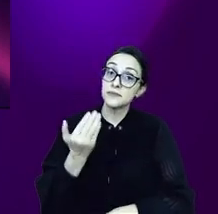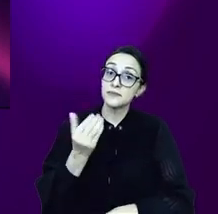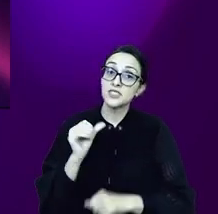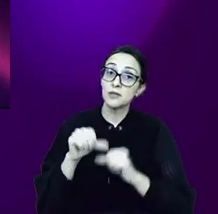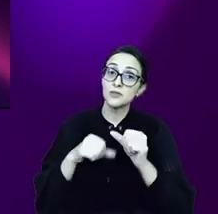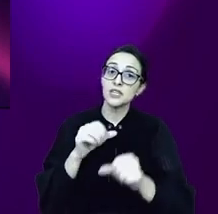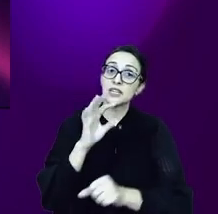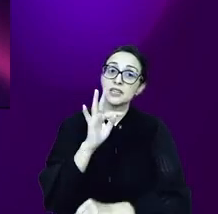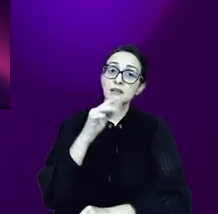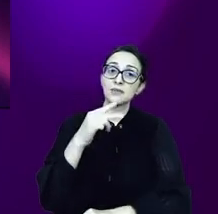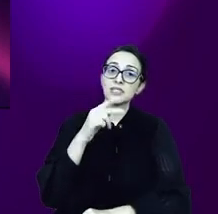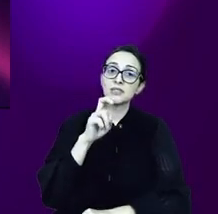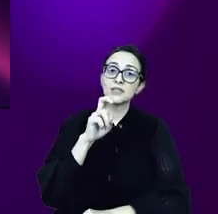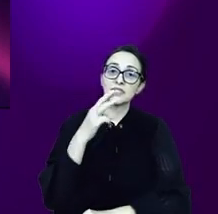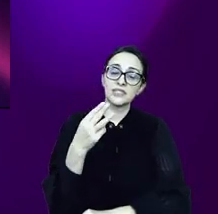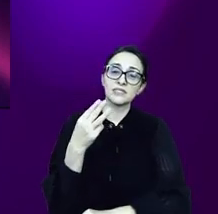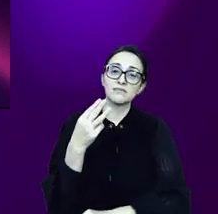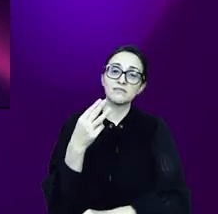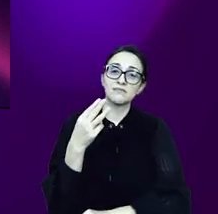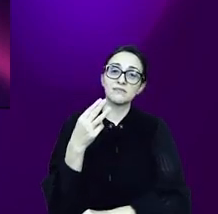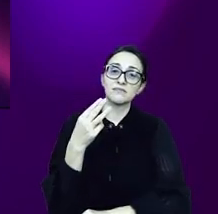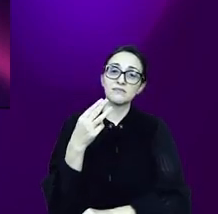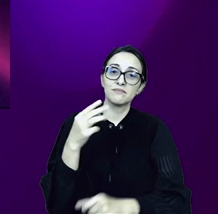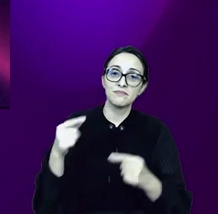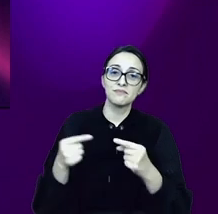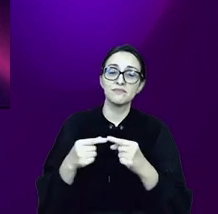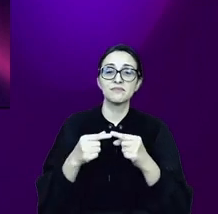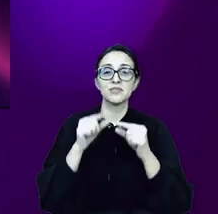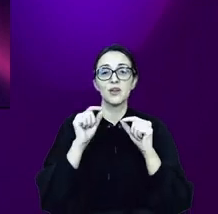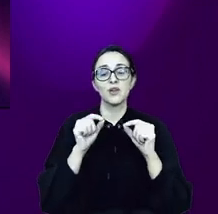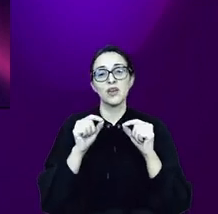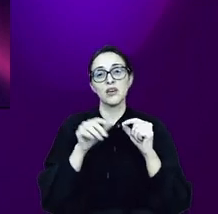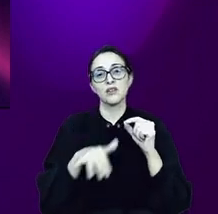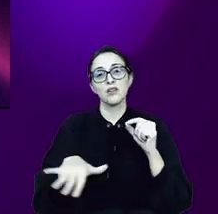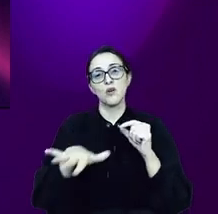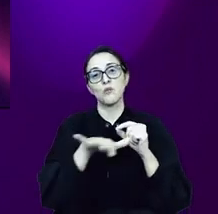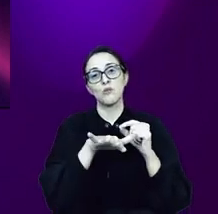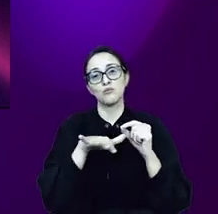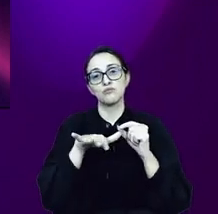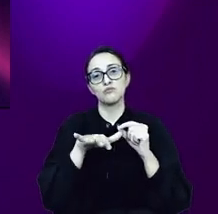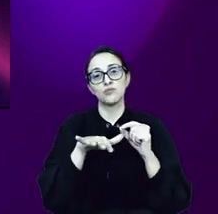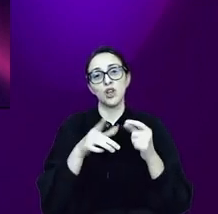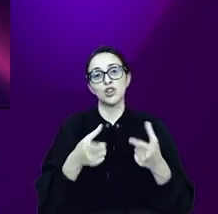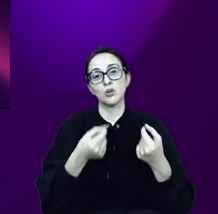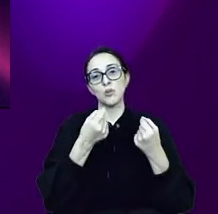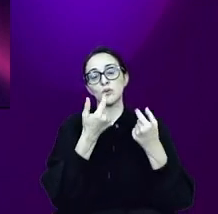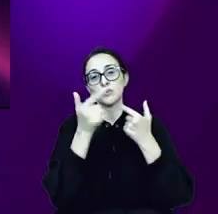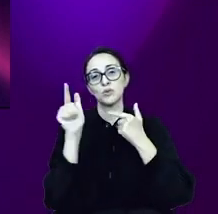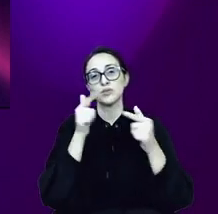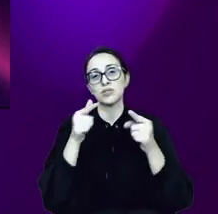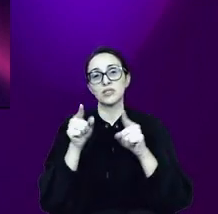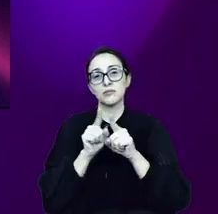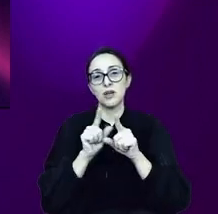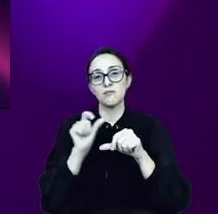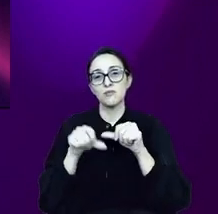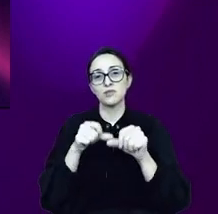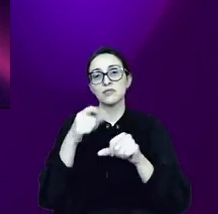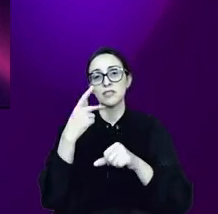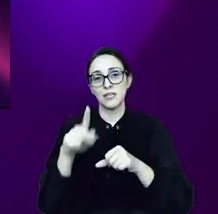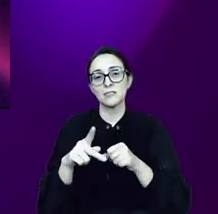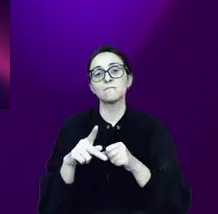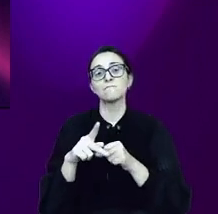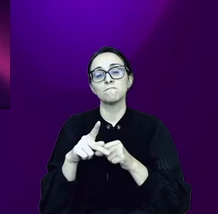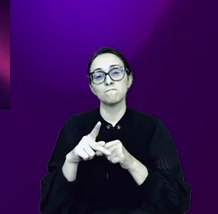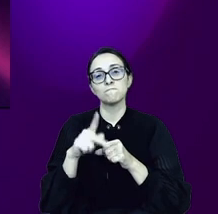O P53 é um gene de supressão tumoral comum, né, em outros tumores, e a mutação dele